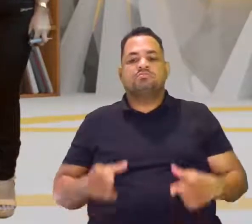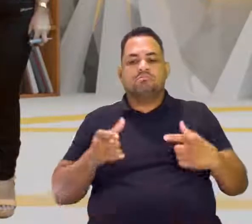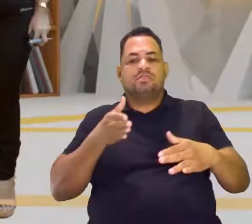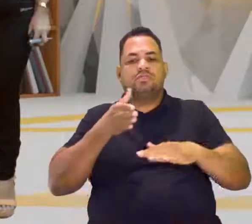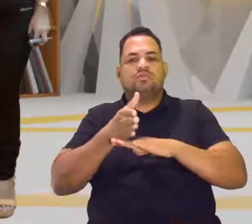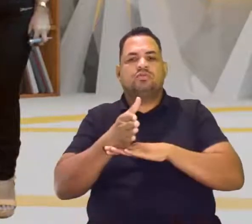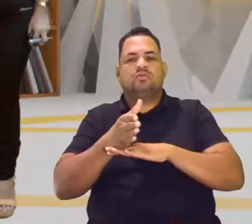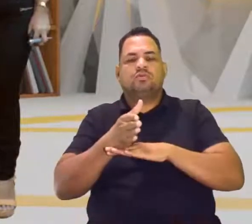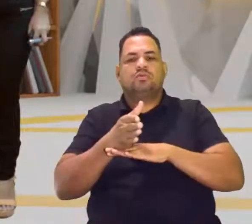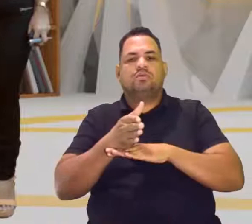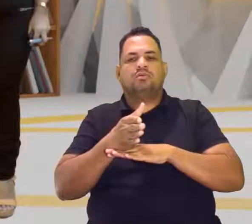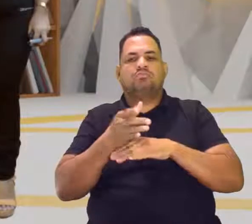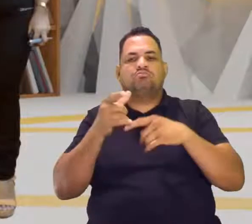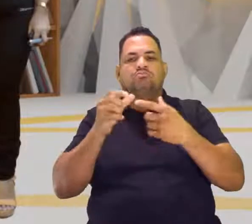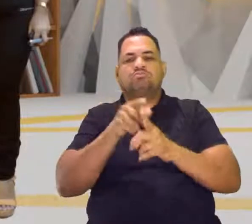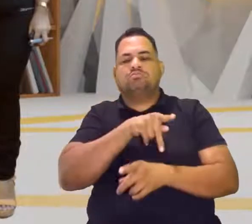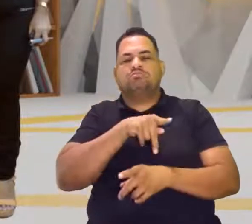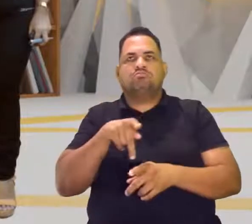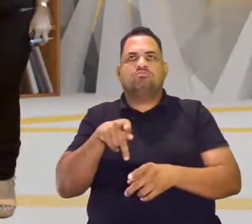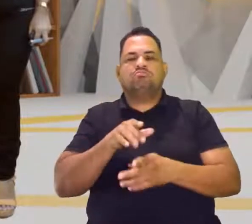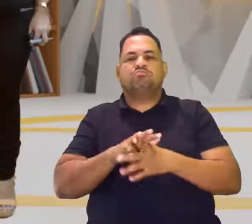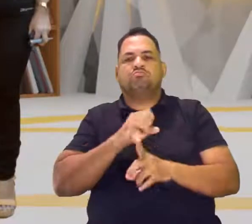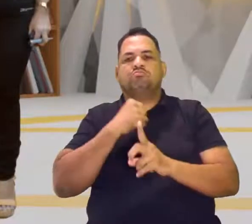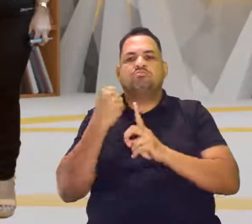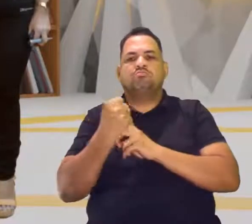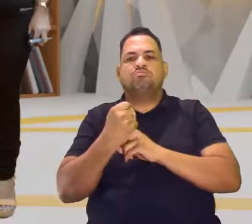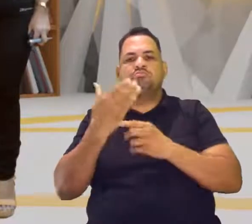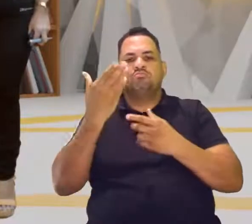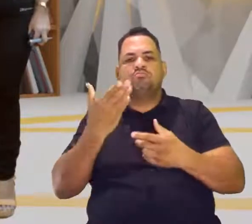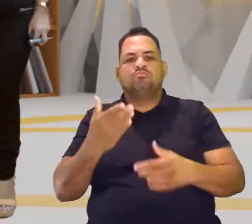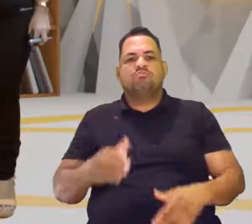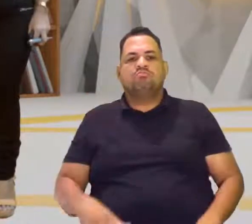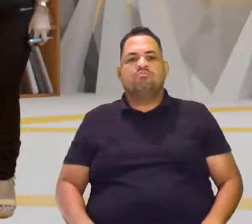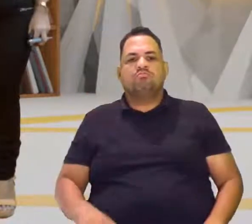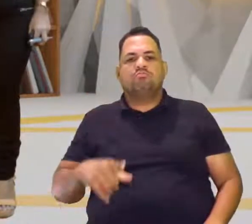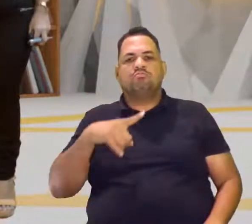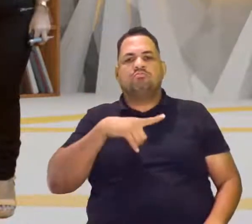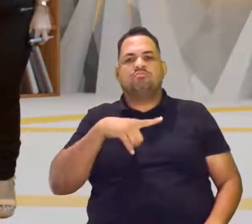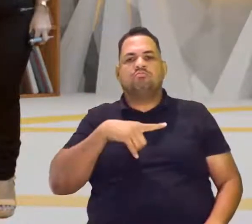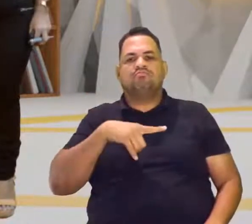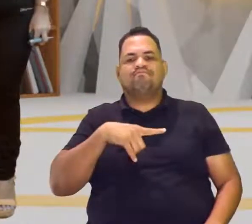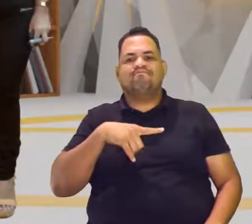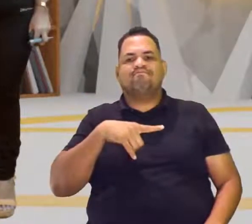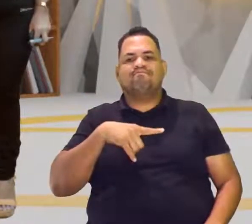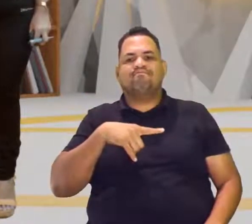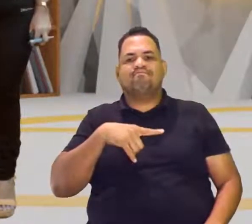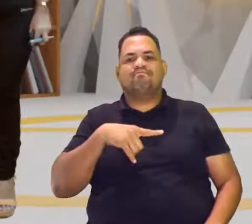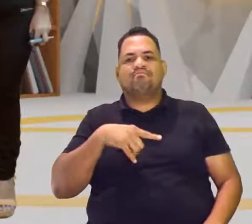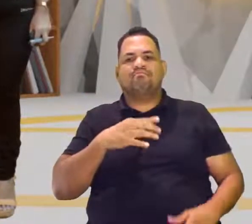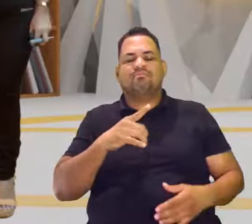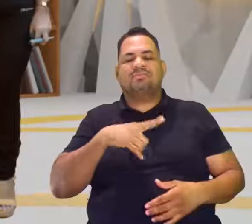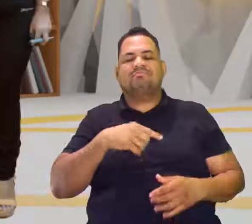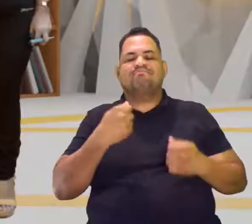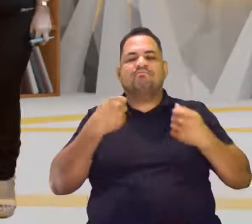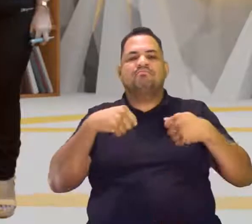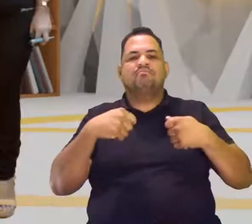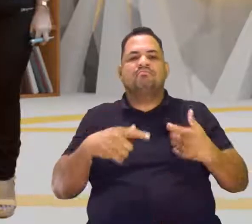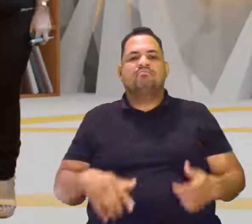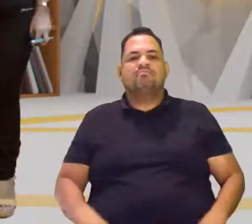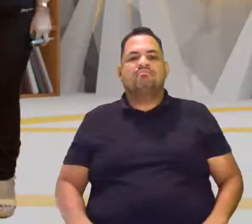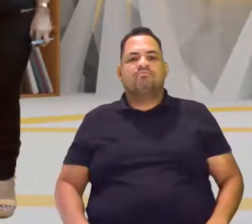como professora de sociologia é um lugar que mais tem um dos lugares que tem mais sem poder